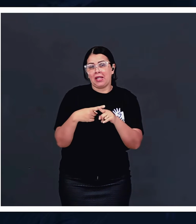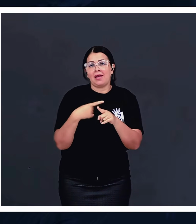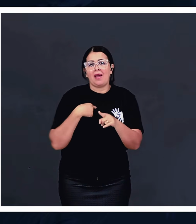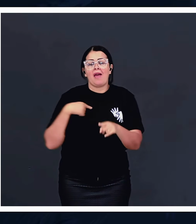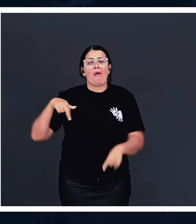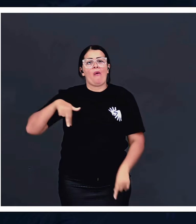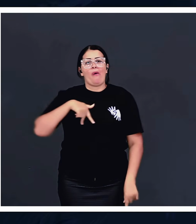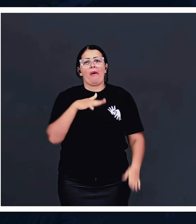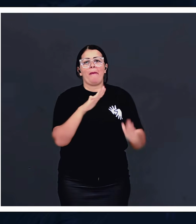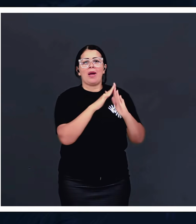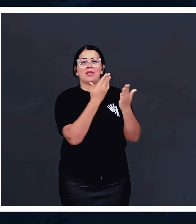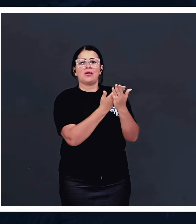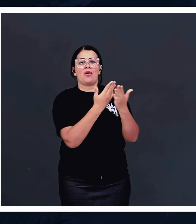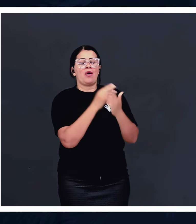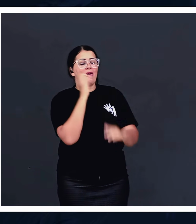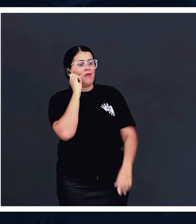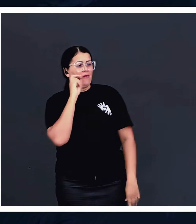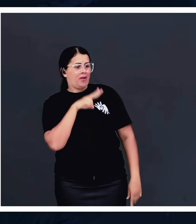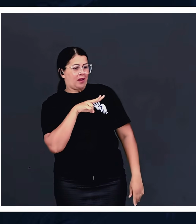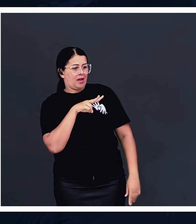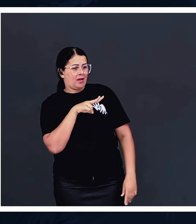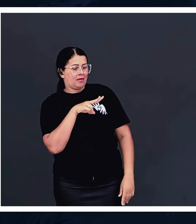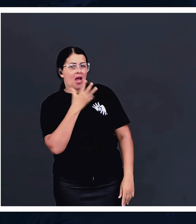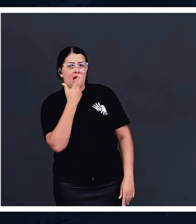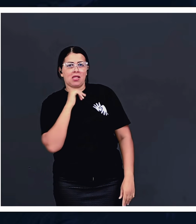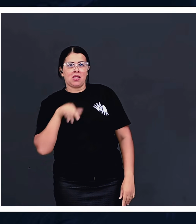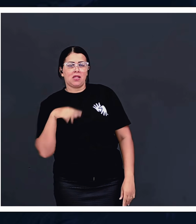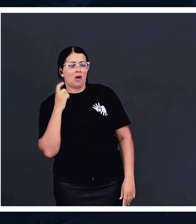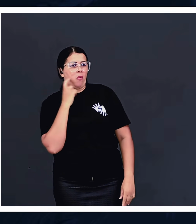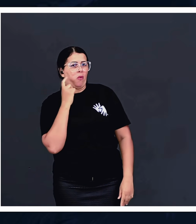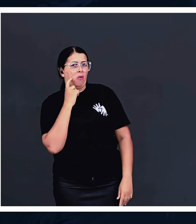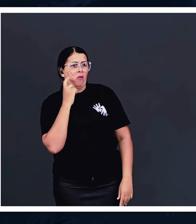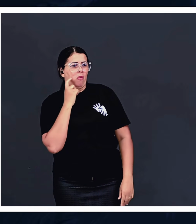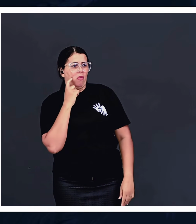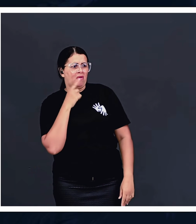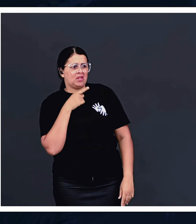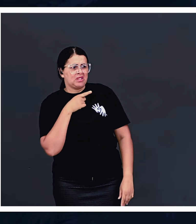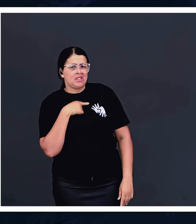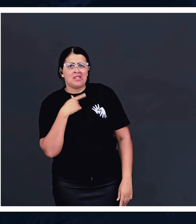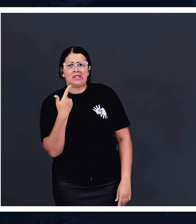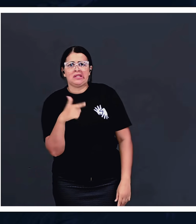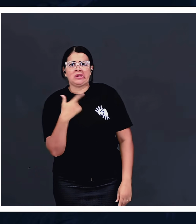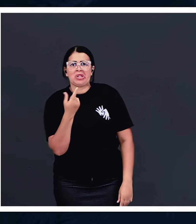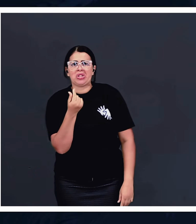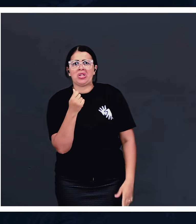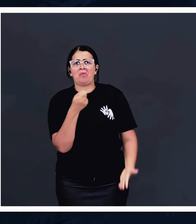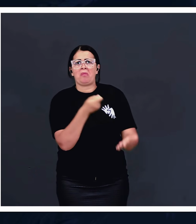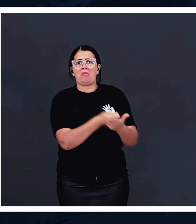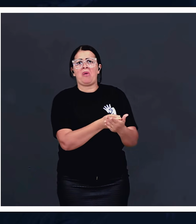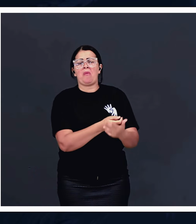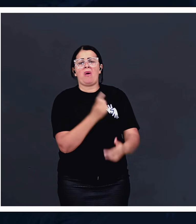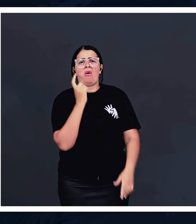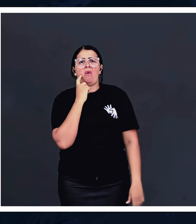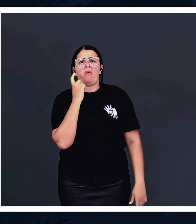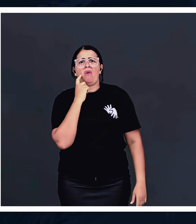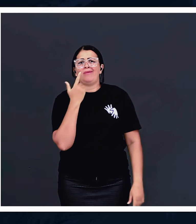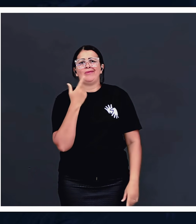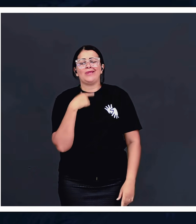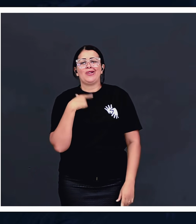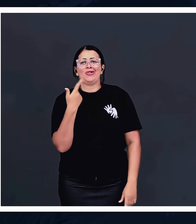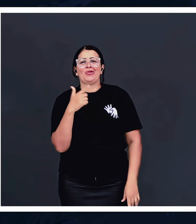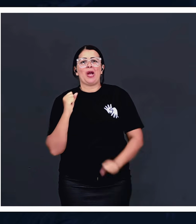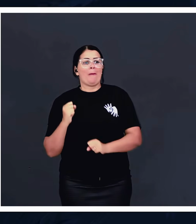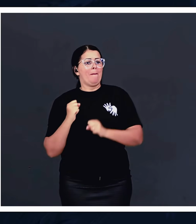ia para a escola e eu via as crianças chupando bala e eu não tinha dinheiro para comprar bala. Eu não tinha poder